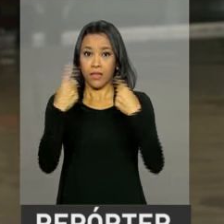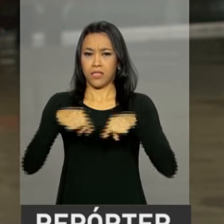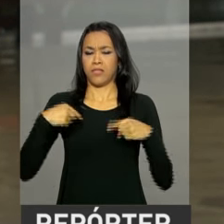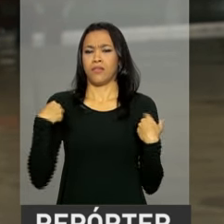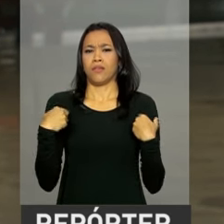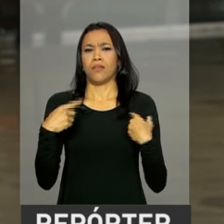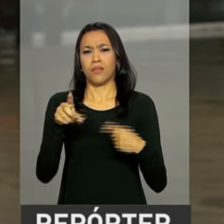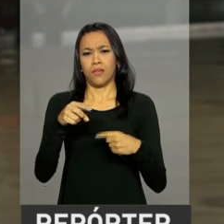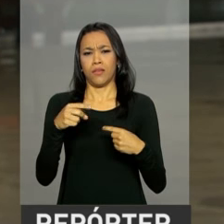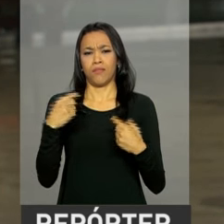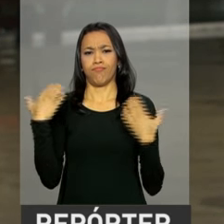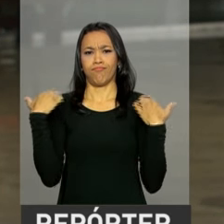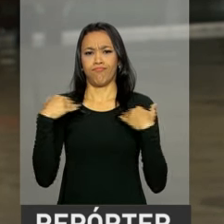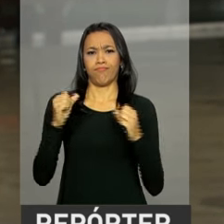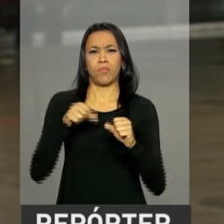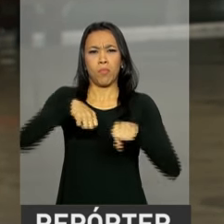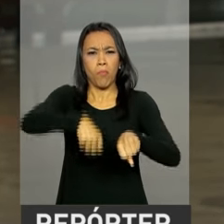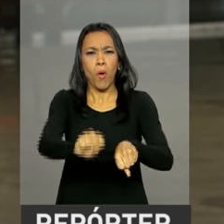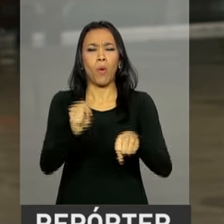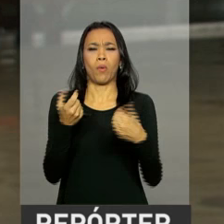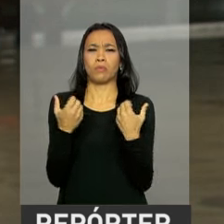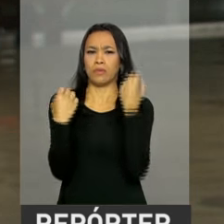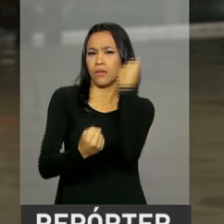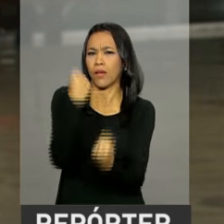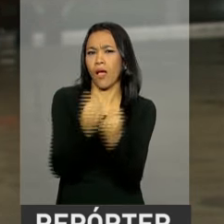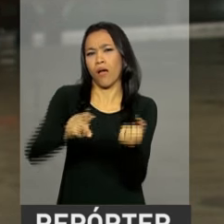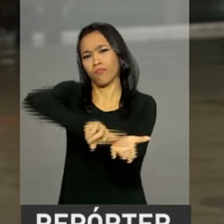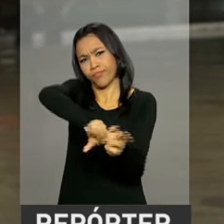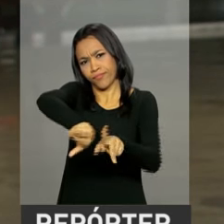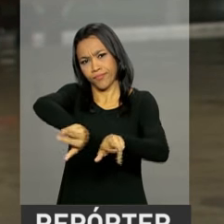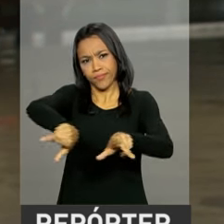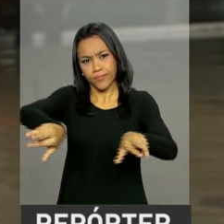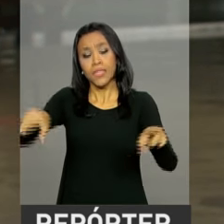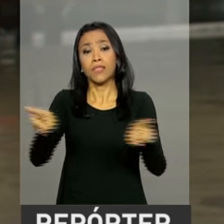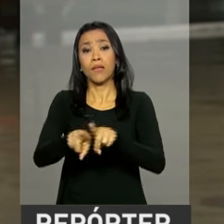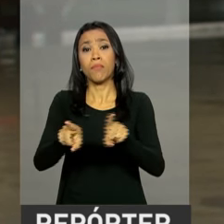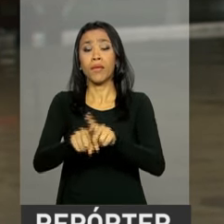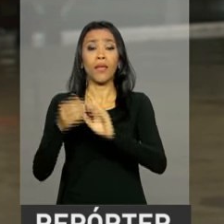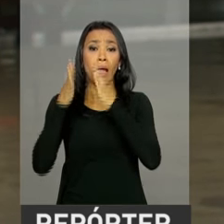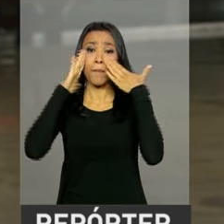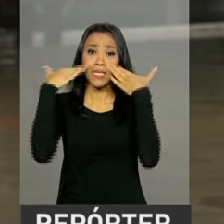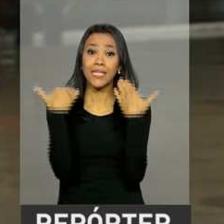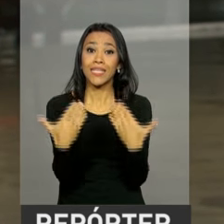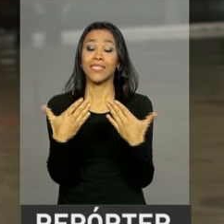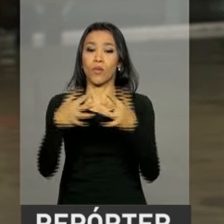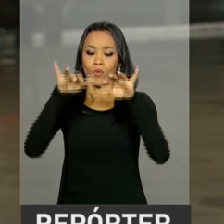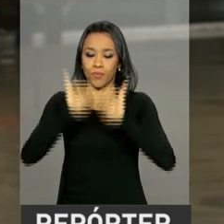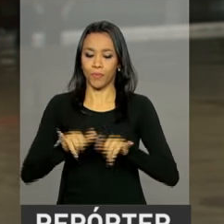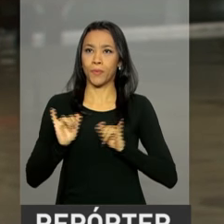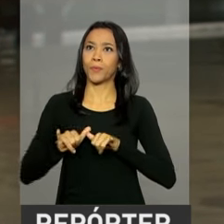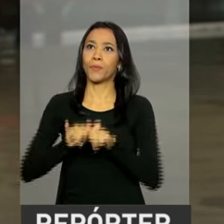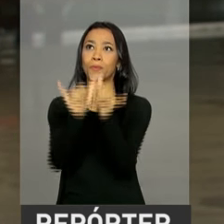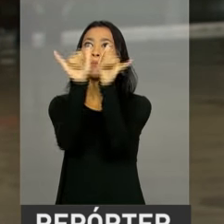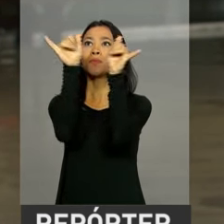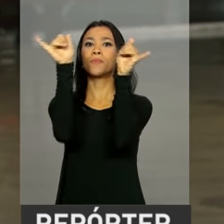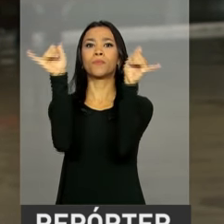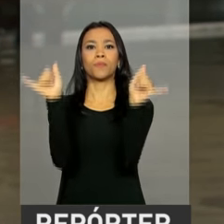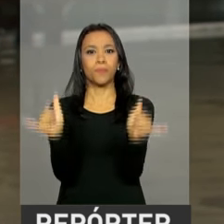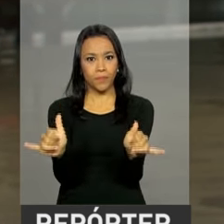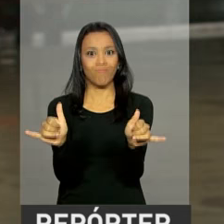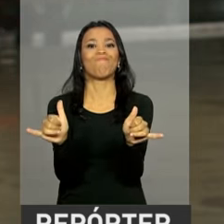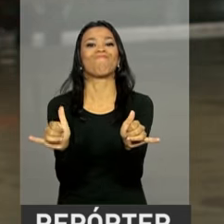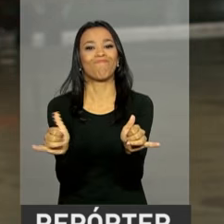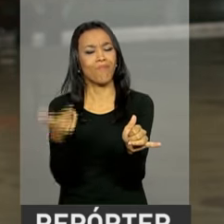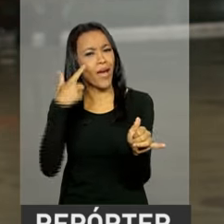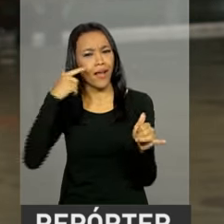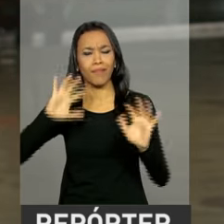aí com carros, motos e tanques, além da tradicional apresentação da Esquadrilha da Fumaça, que voou sobre a Esplanada dos